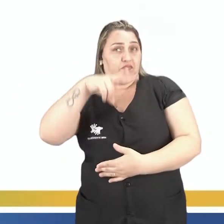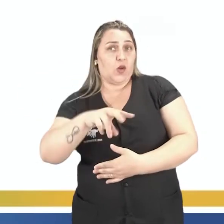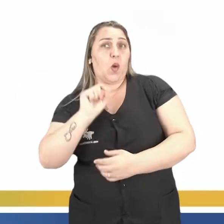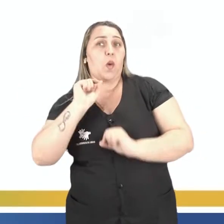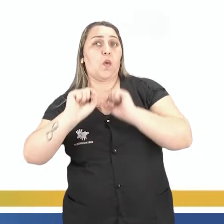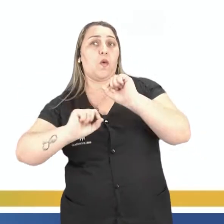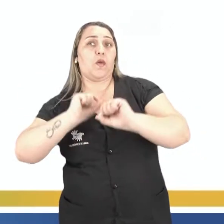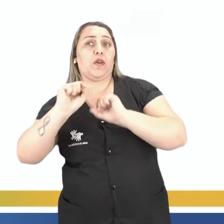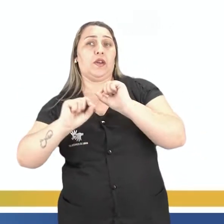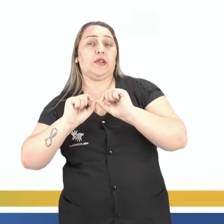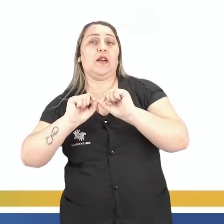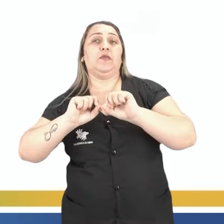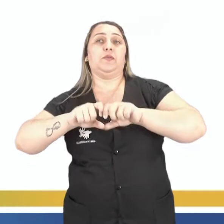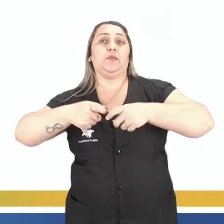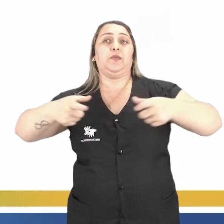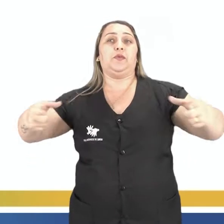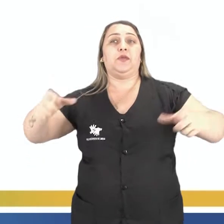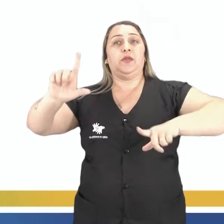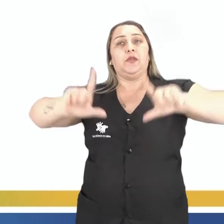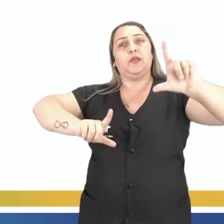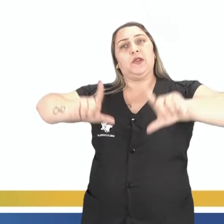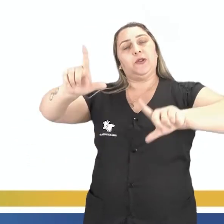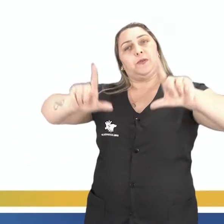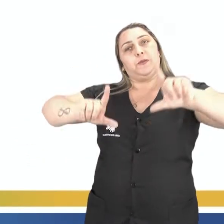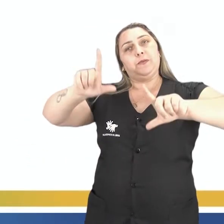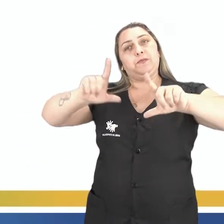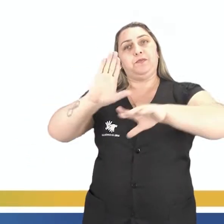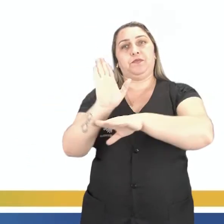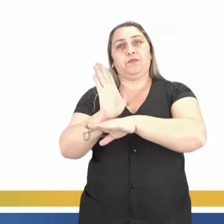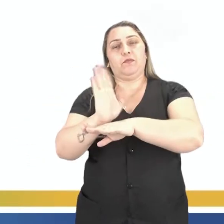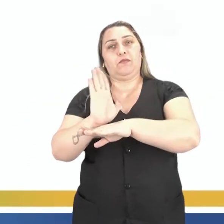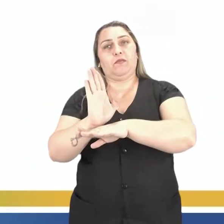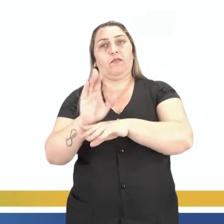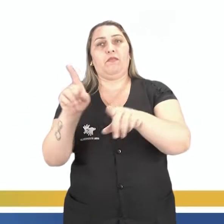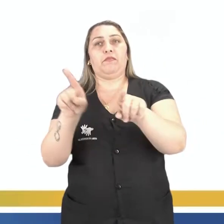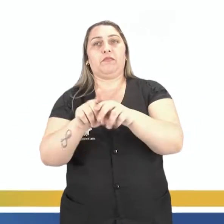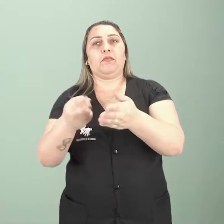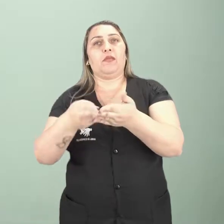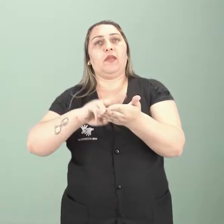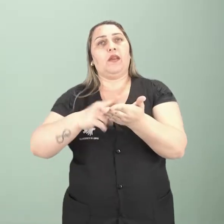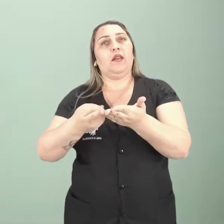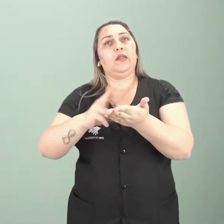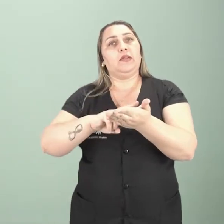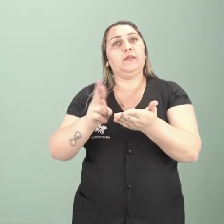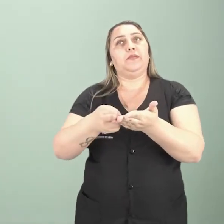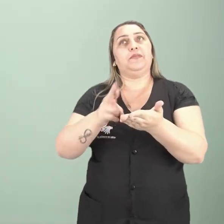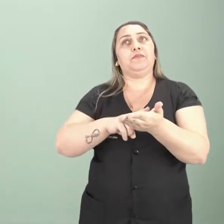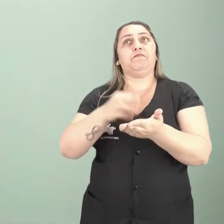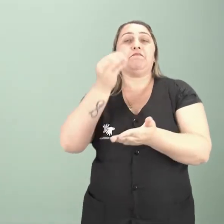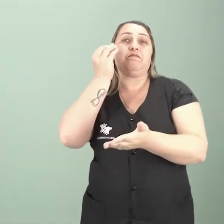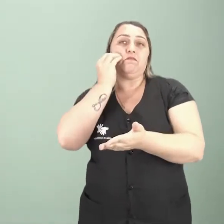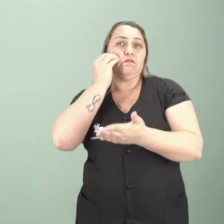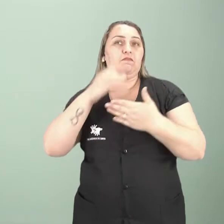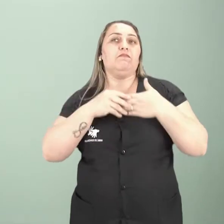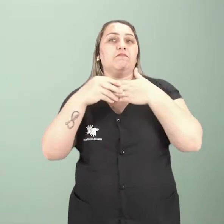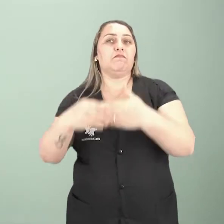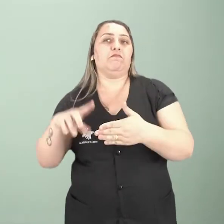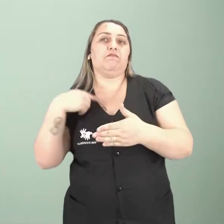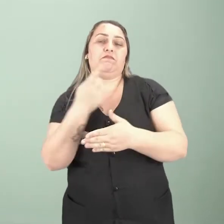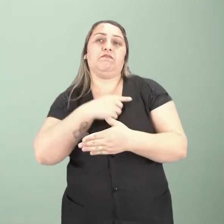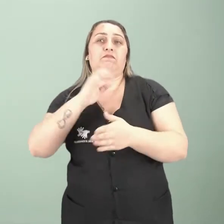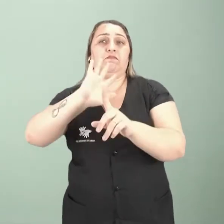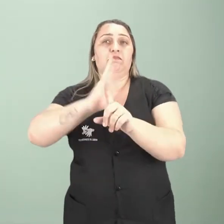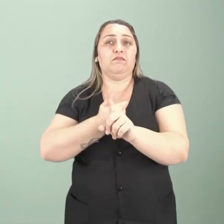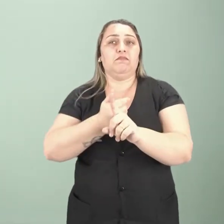estava sendo difundido na televisão, no cinema e nas revistas. E tentam trazer para a nossa